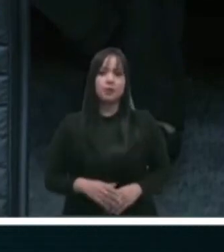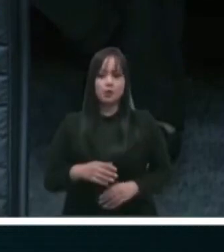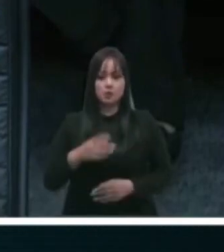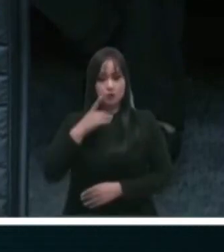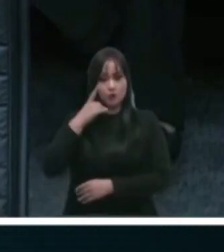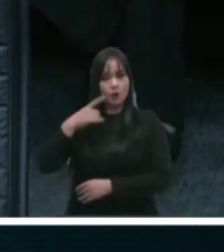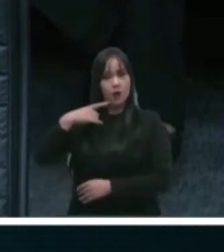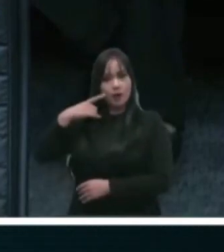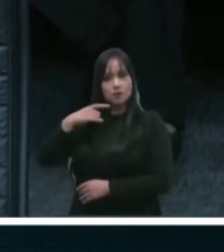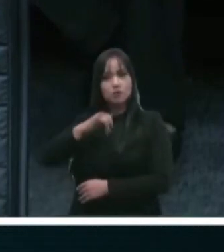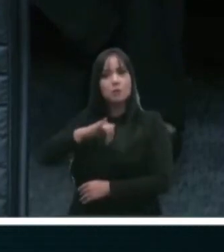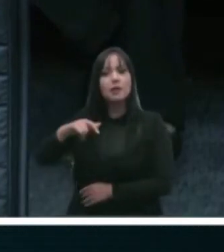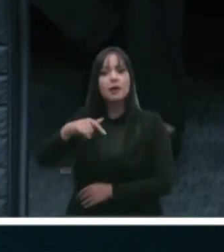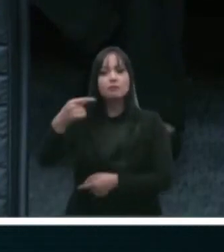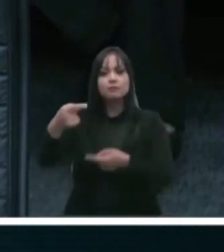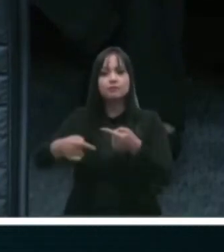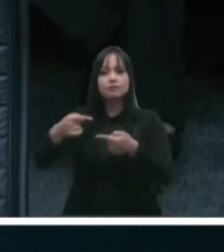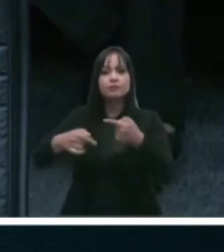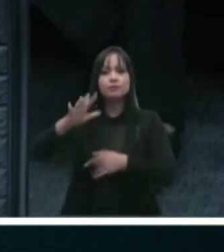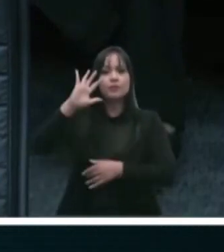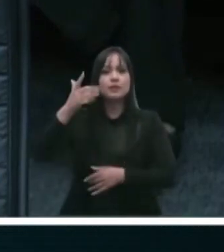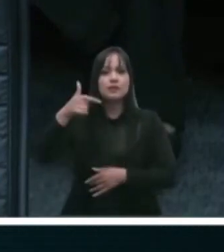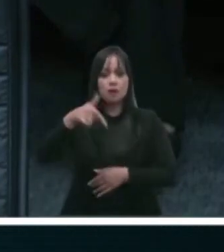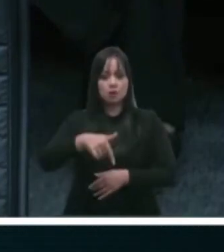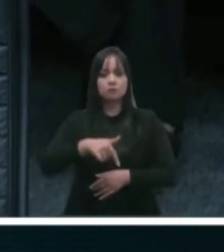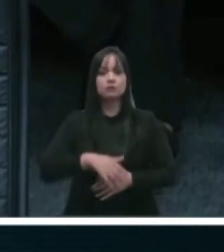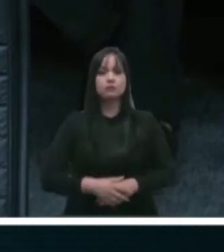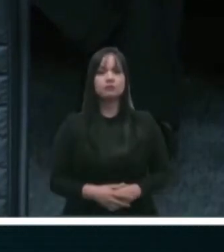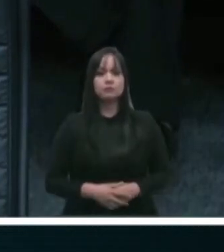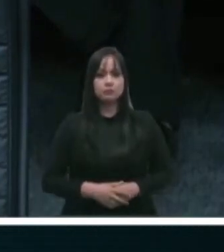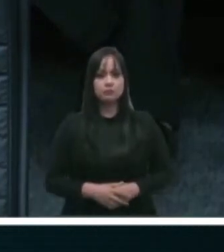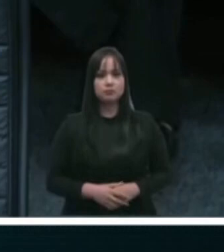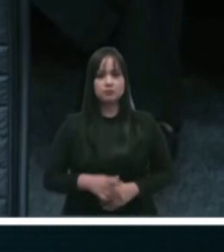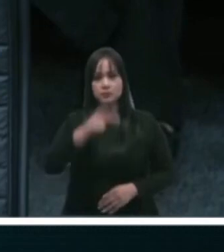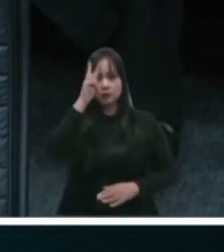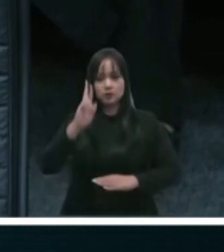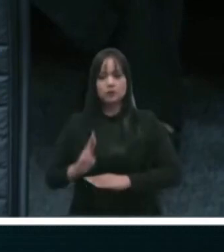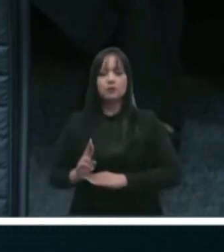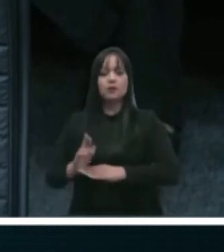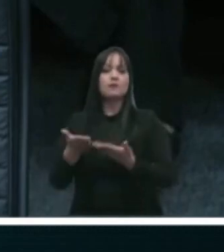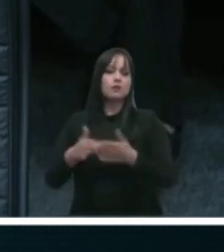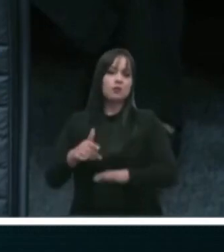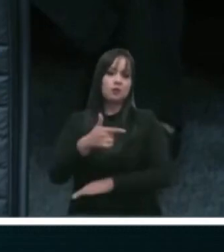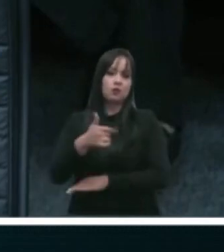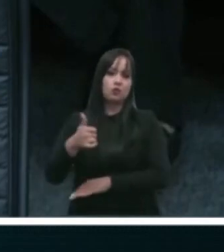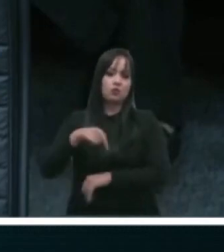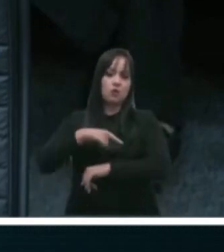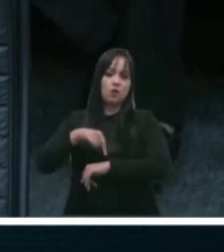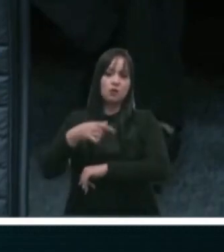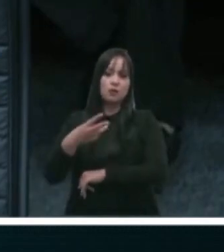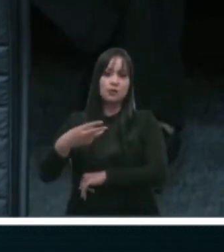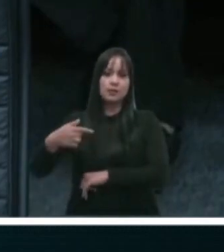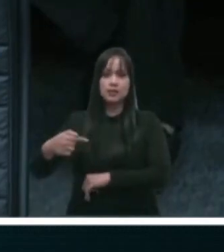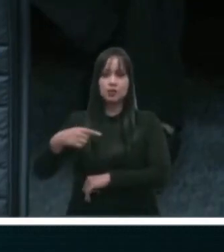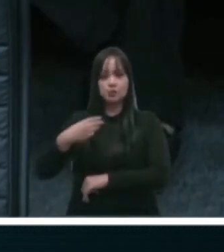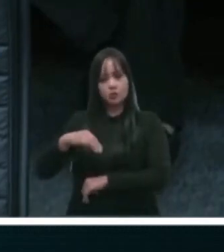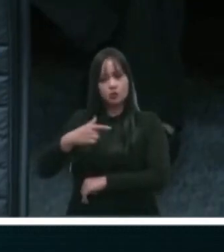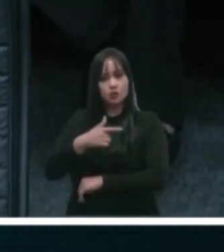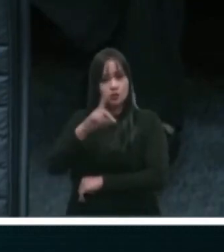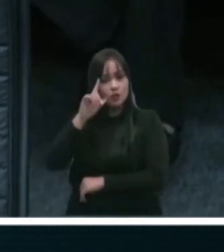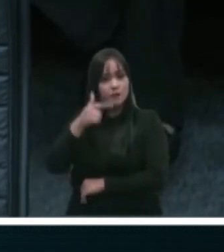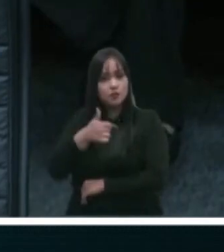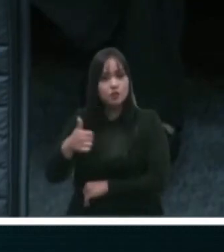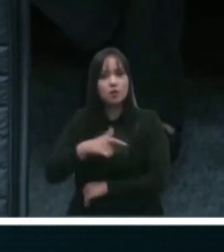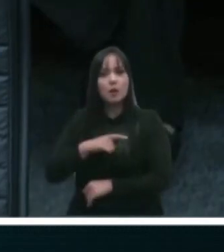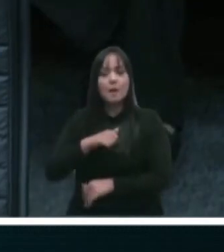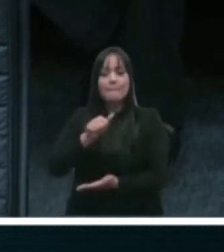relatora explicou que ficou comprovado que o juiz foi parcial em pelo menos 12 fatos envolvendo o processo sobre tráfico de